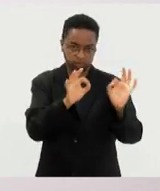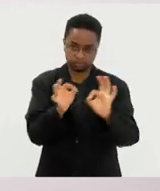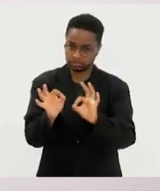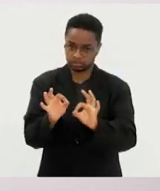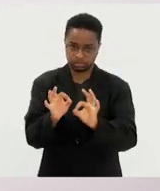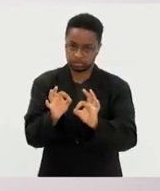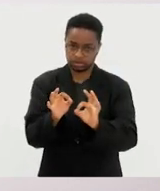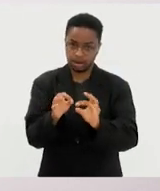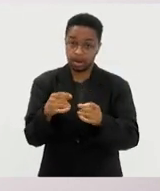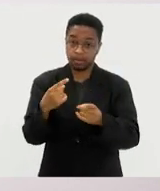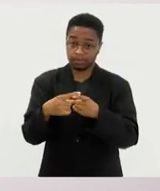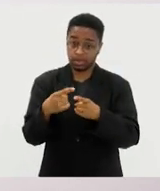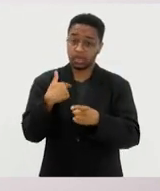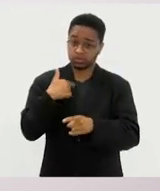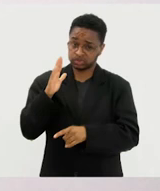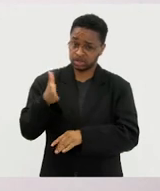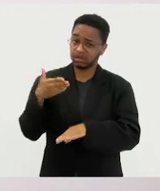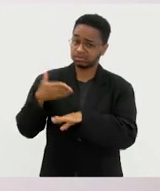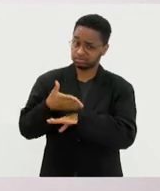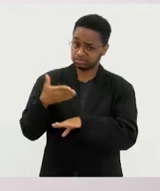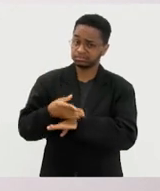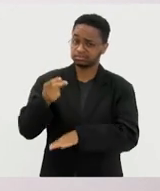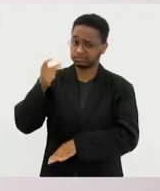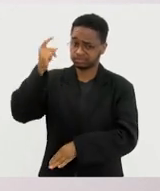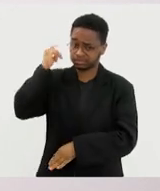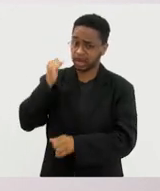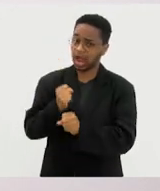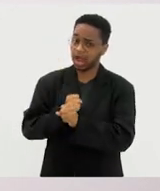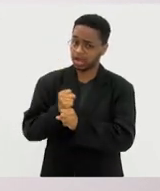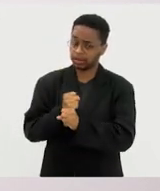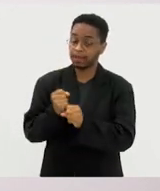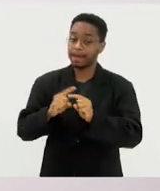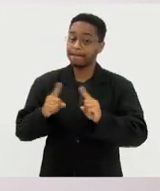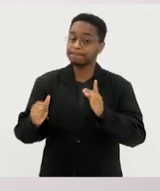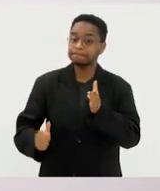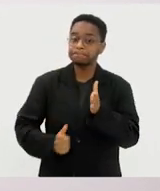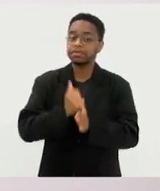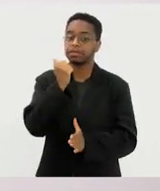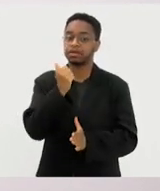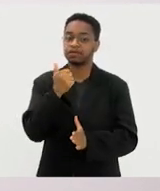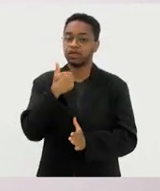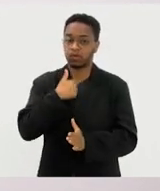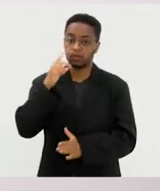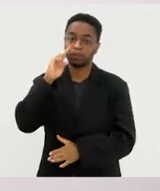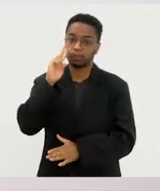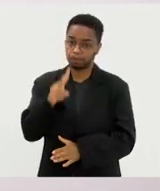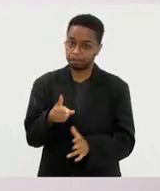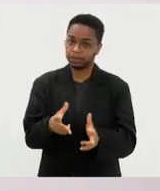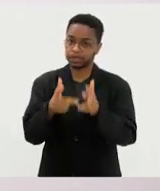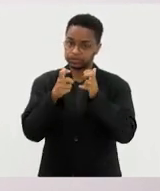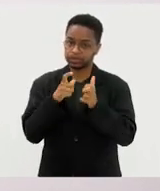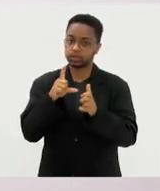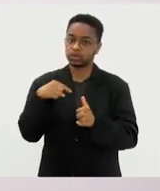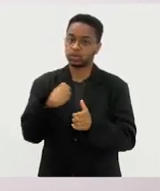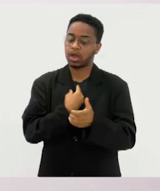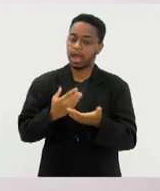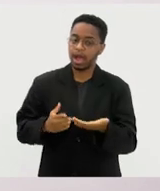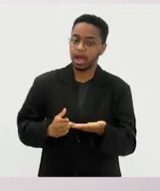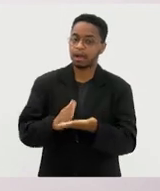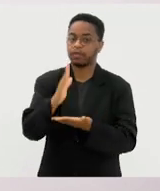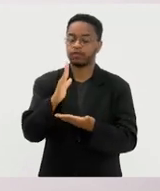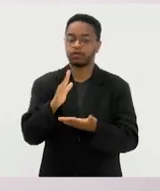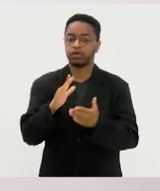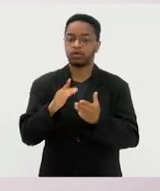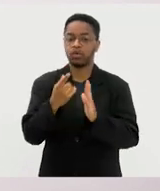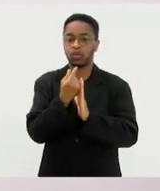E olha que eu já estou aqui há muito tempo. Então, pela primeira vez na história, o Parlamento aprova um orçamento